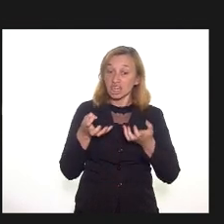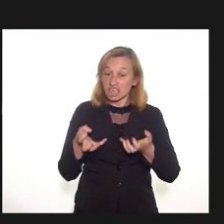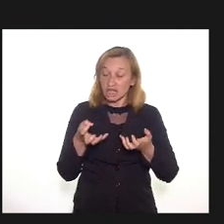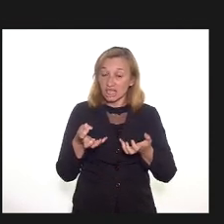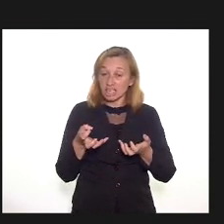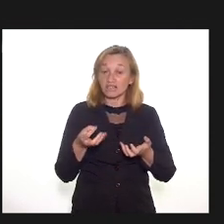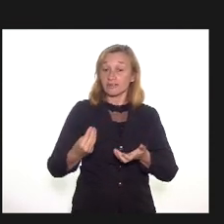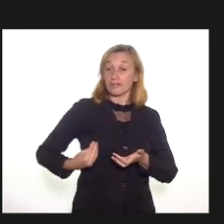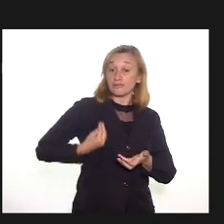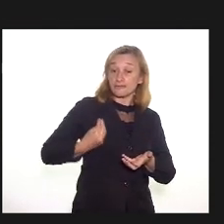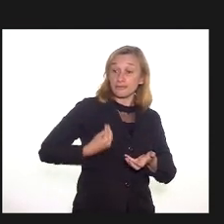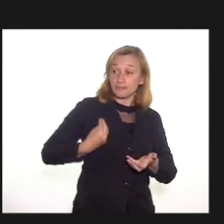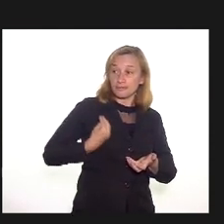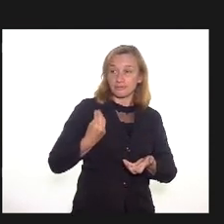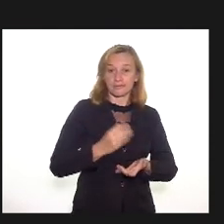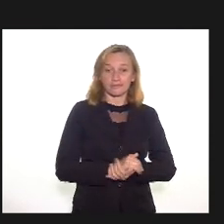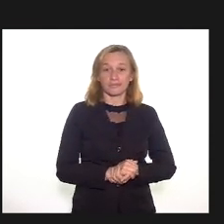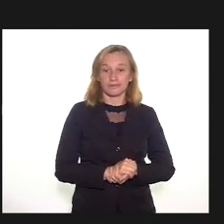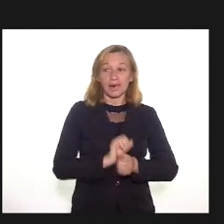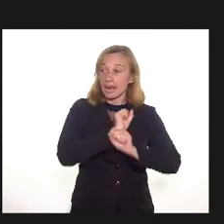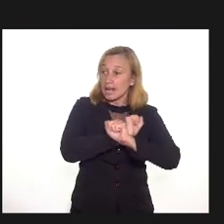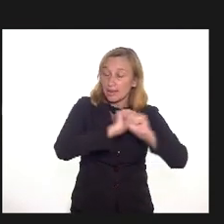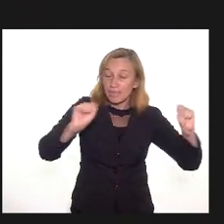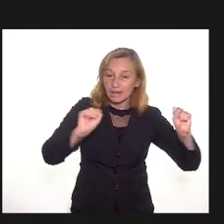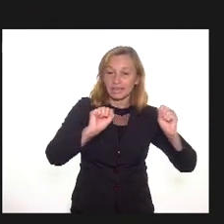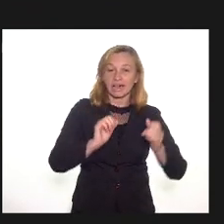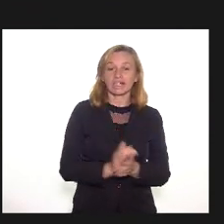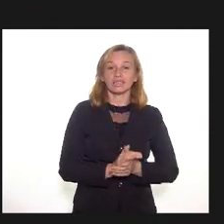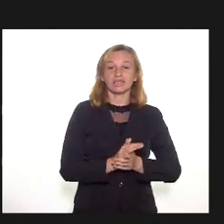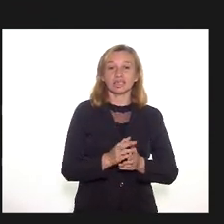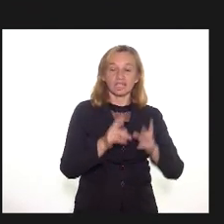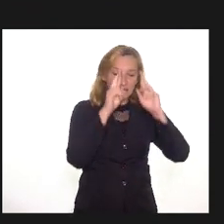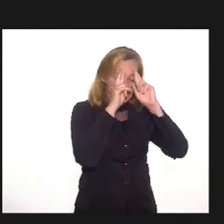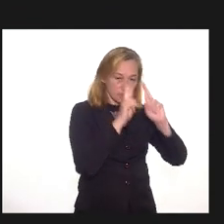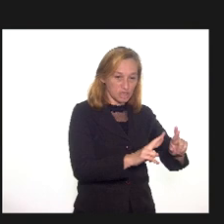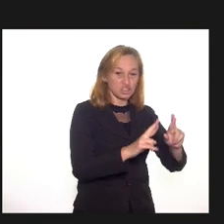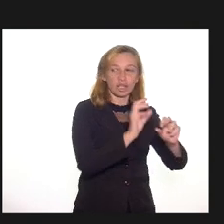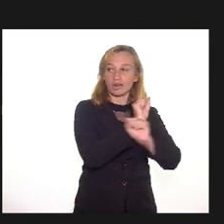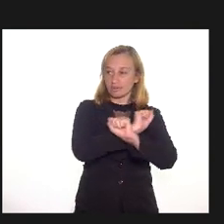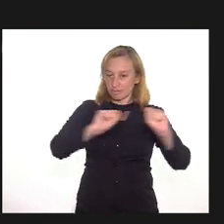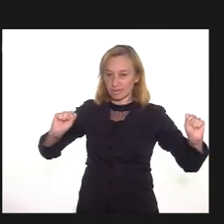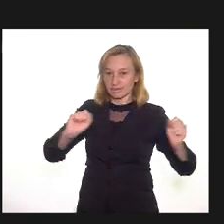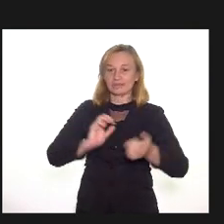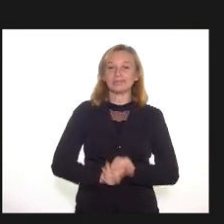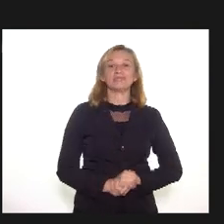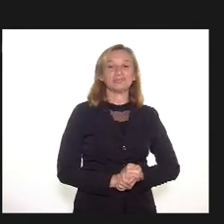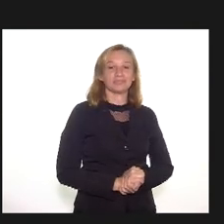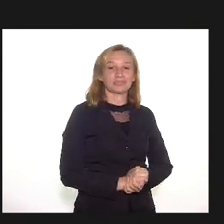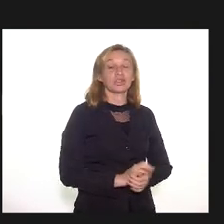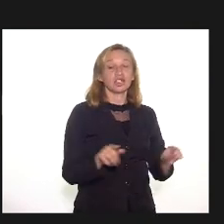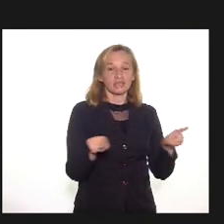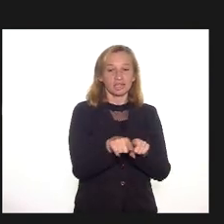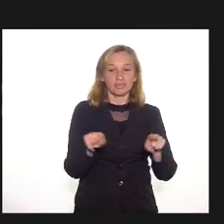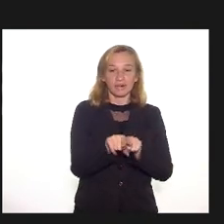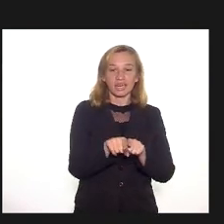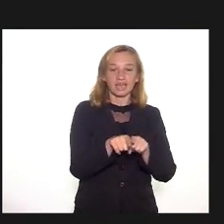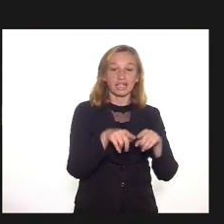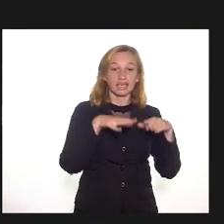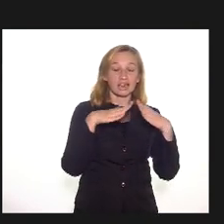conviver em liberdade e respeitar a liberdade e também foi um exemplo